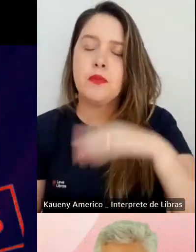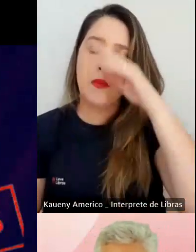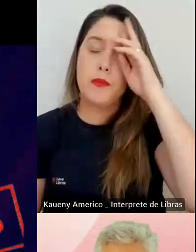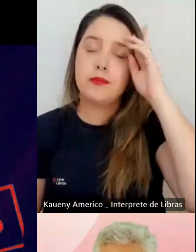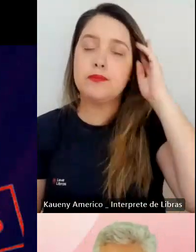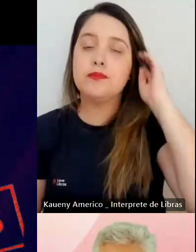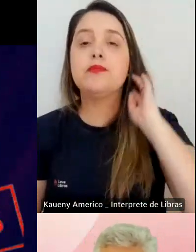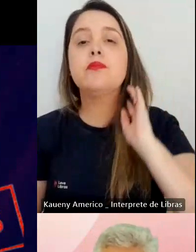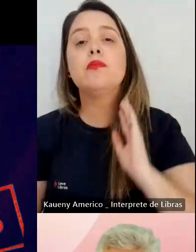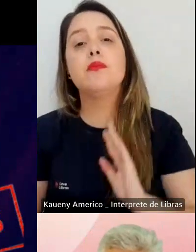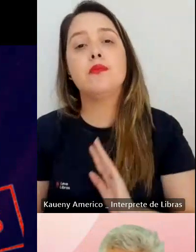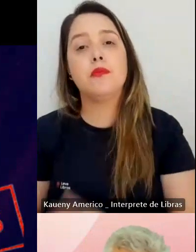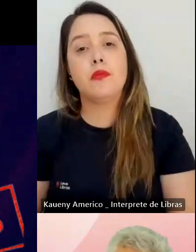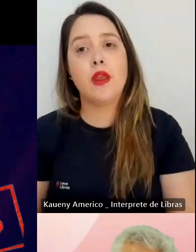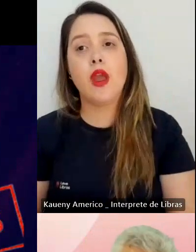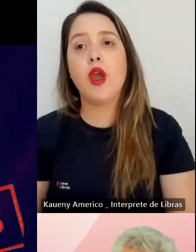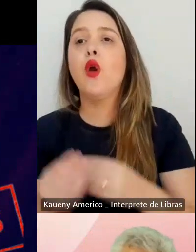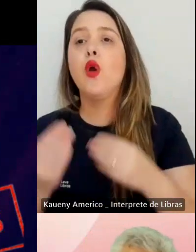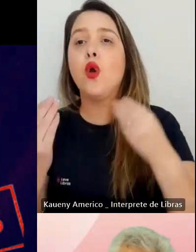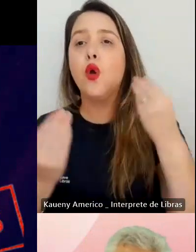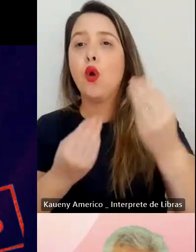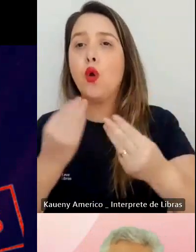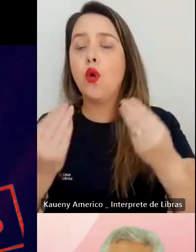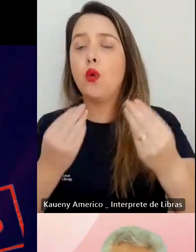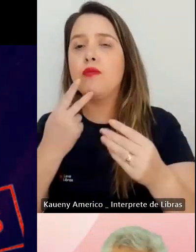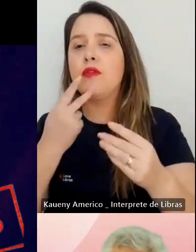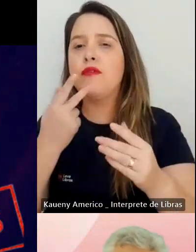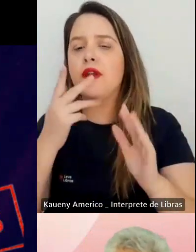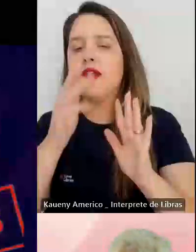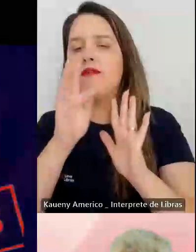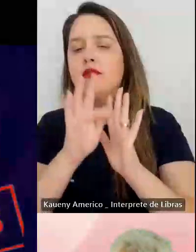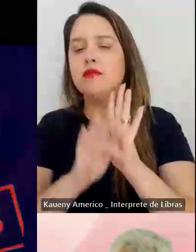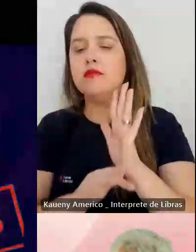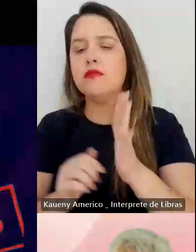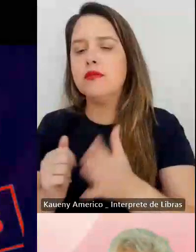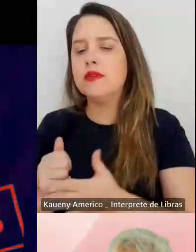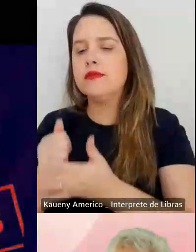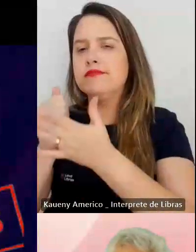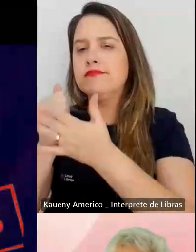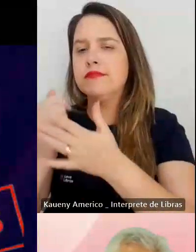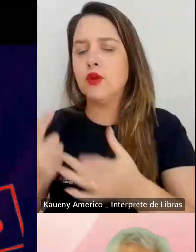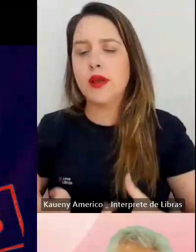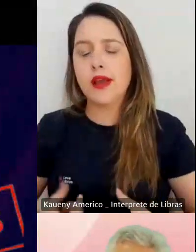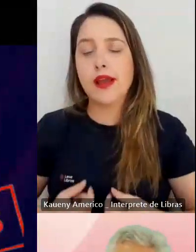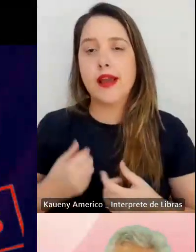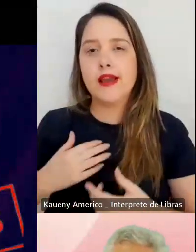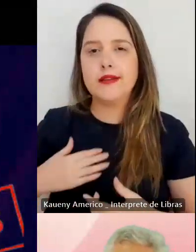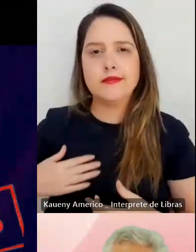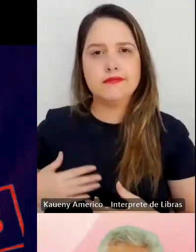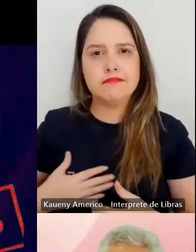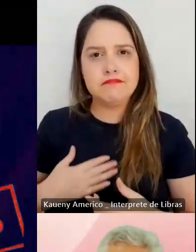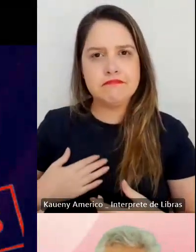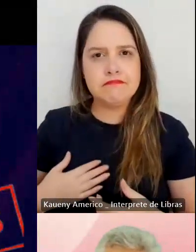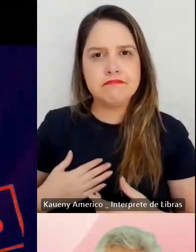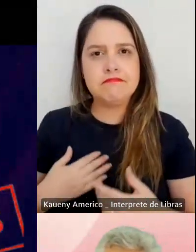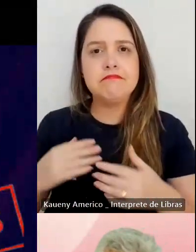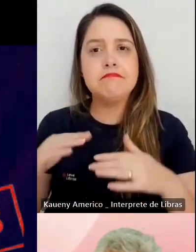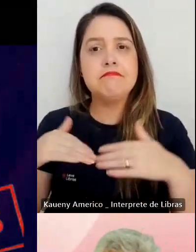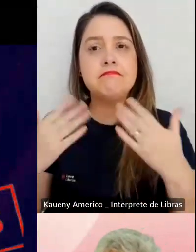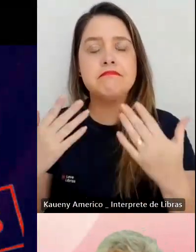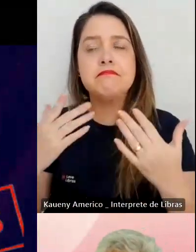Quando a gente vai falar de fatores que levam ao câncer de mama, eu brinco que se a gente tivesse uma causa,